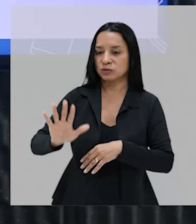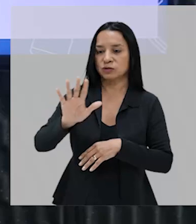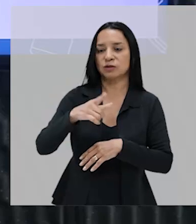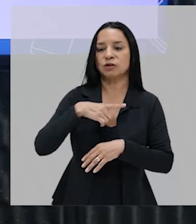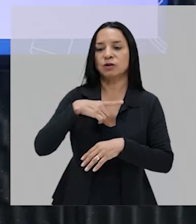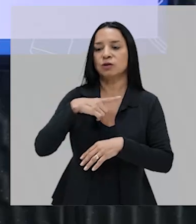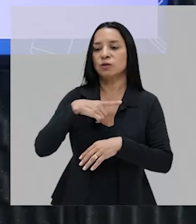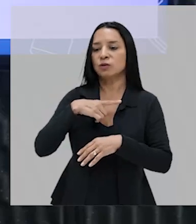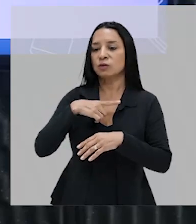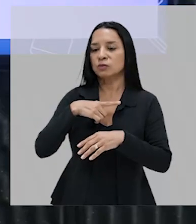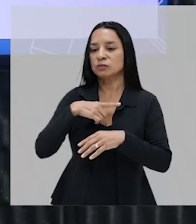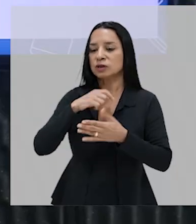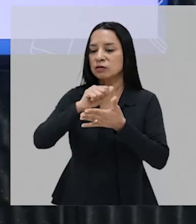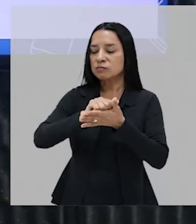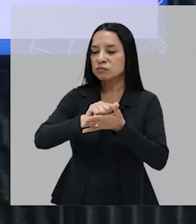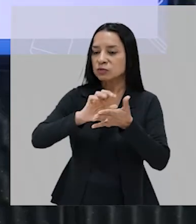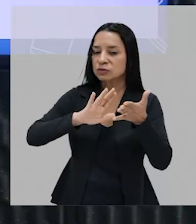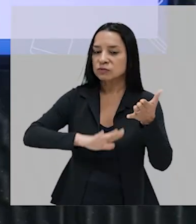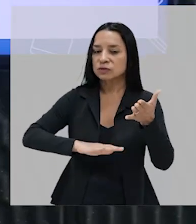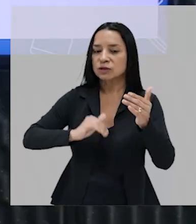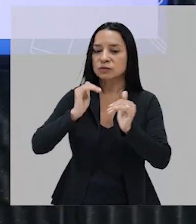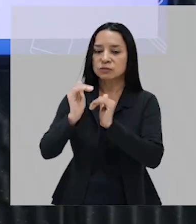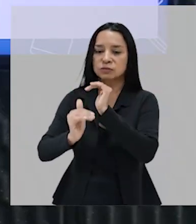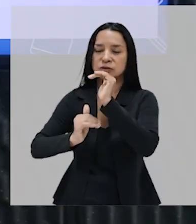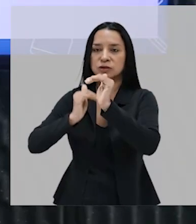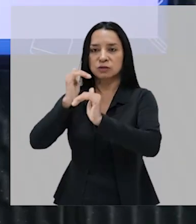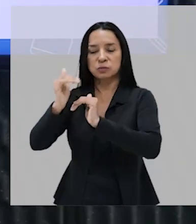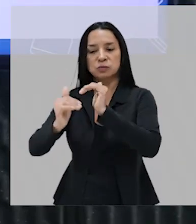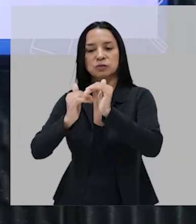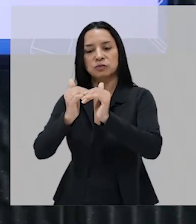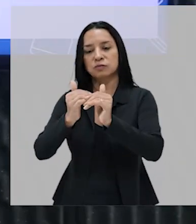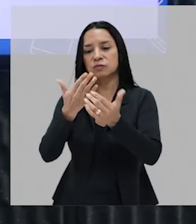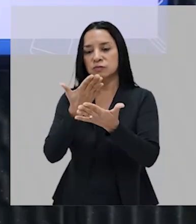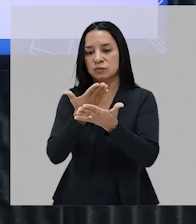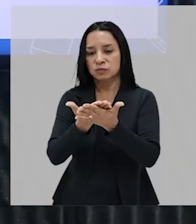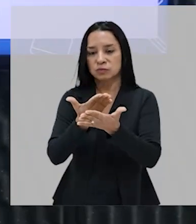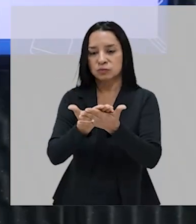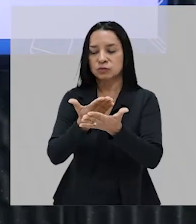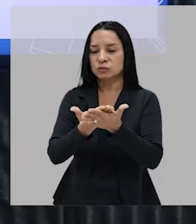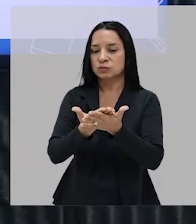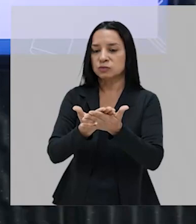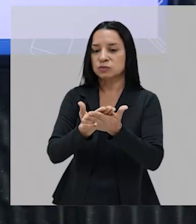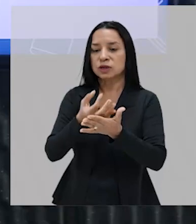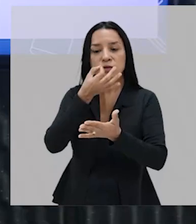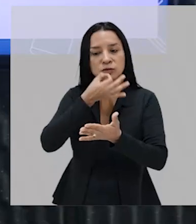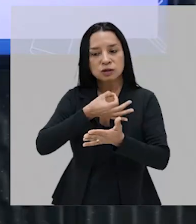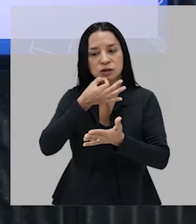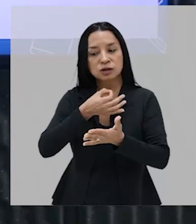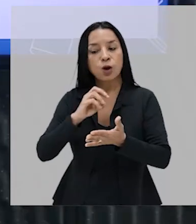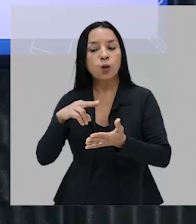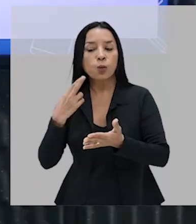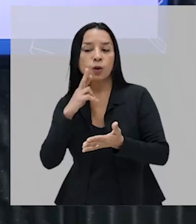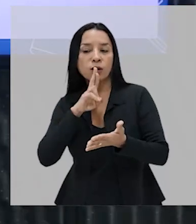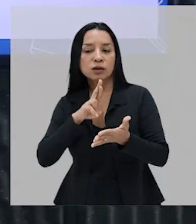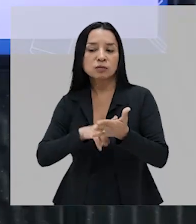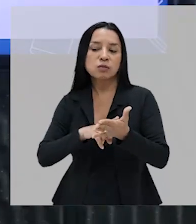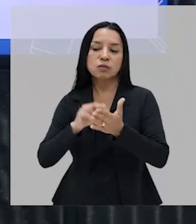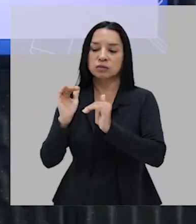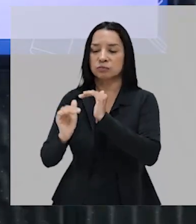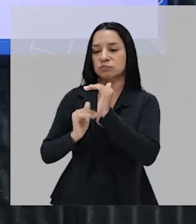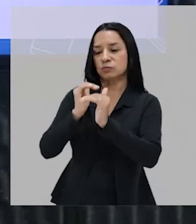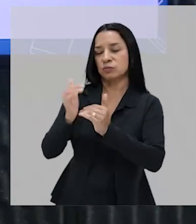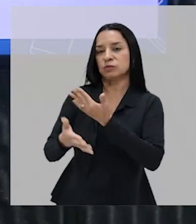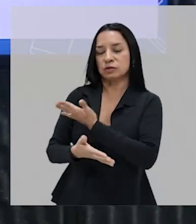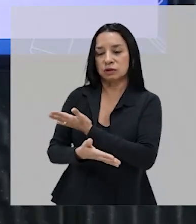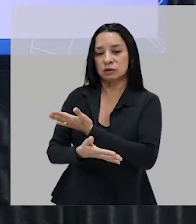tarefa de desenvolver no estudante o senso crítico. Qual o resultado deste processo? Bom, nós sabemos que a